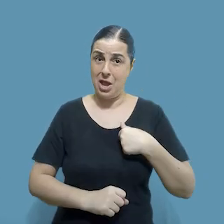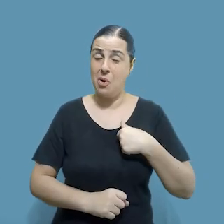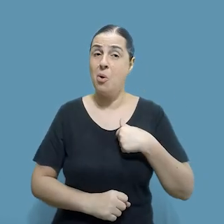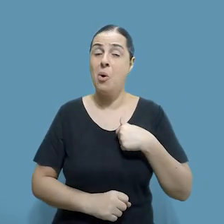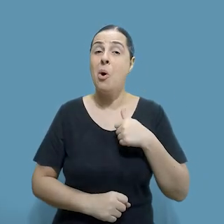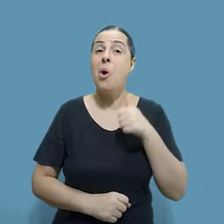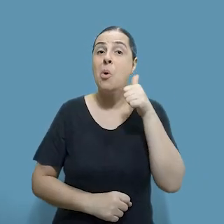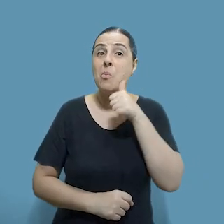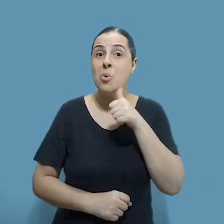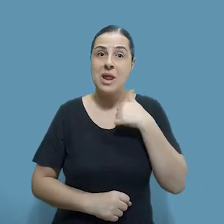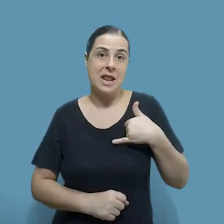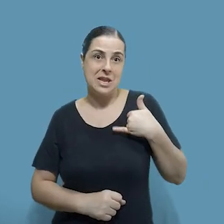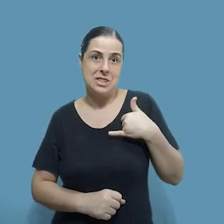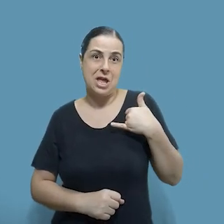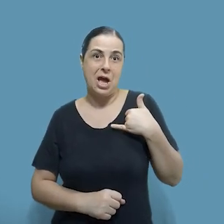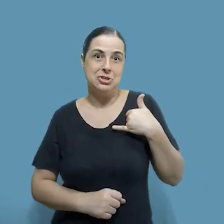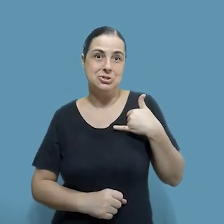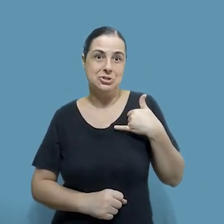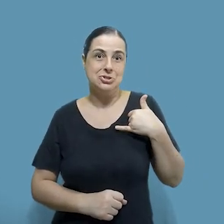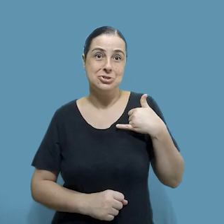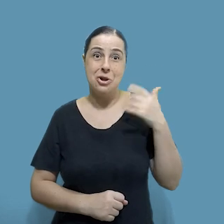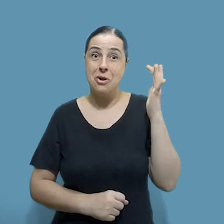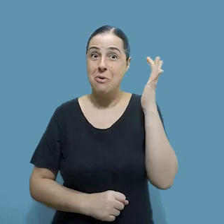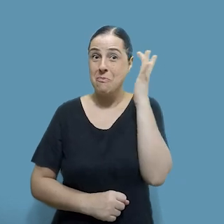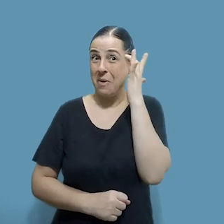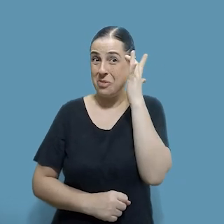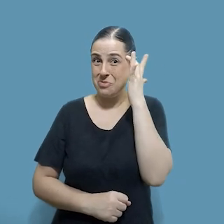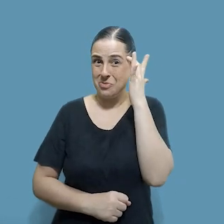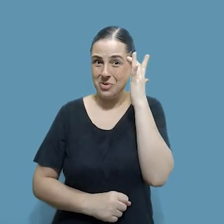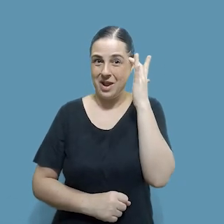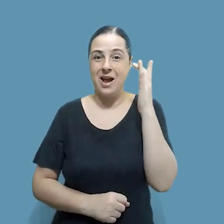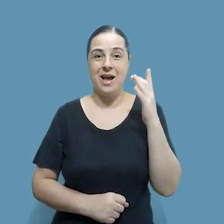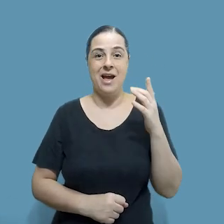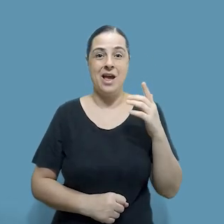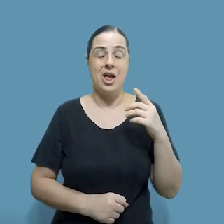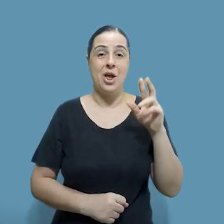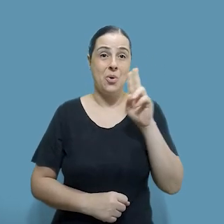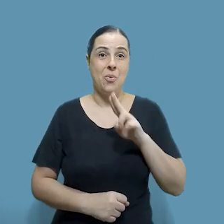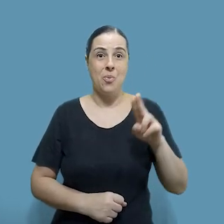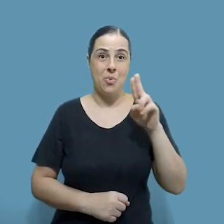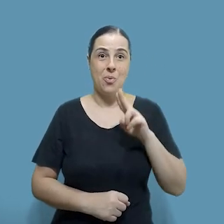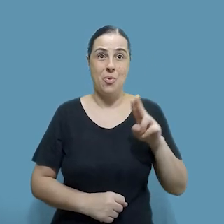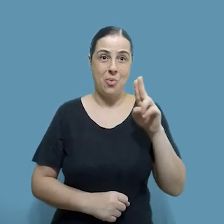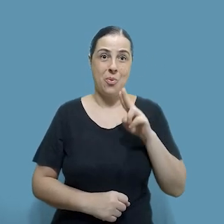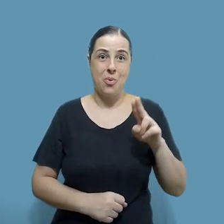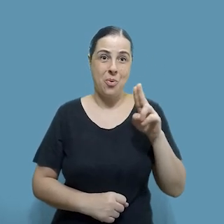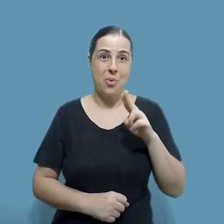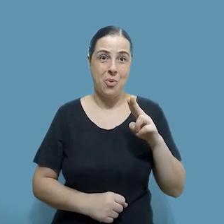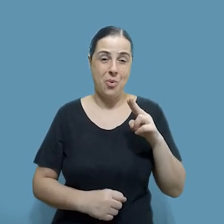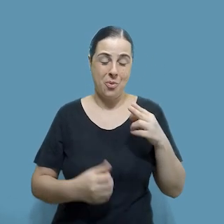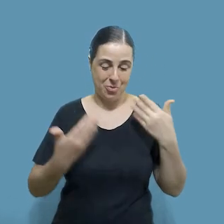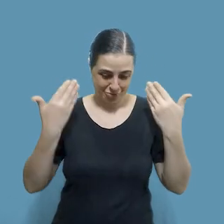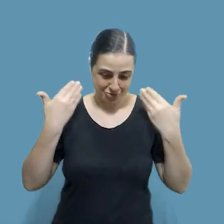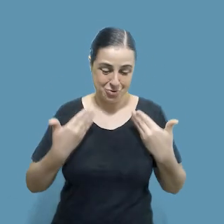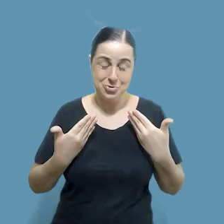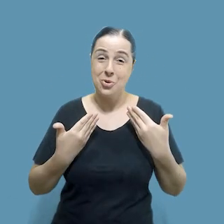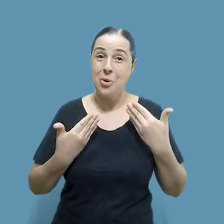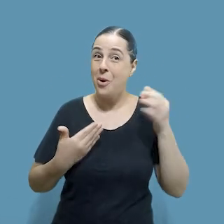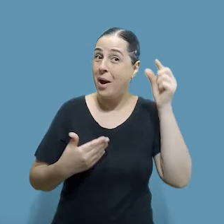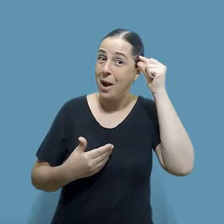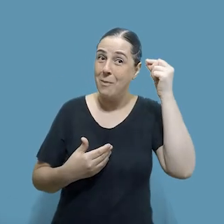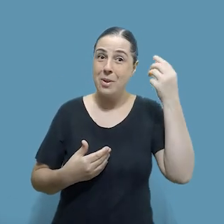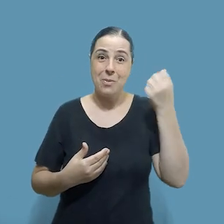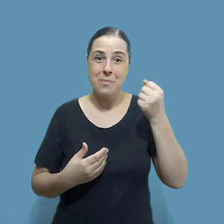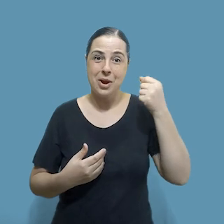cabelo branco, curto, com uma mecha cor de vinho na frente, para quebrar a seriedade do branco. Eu uso